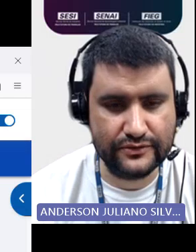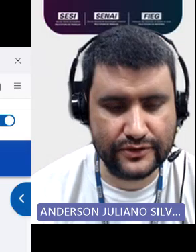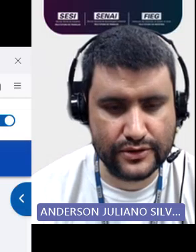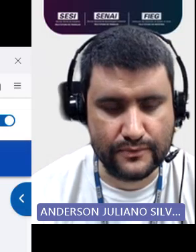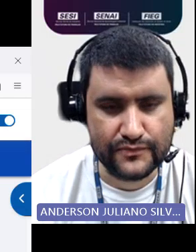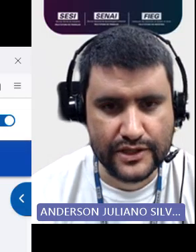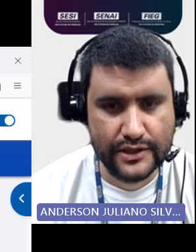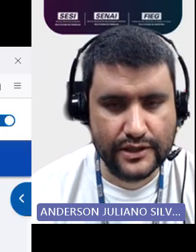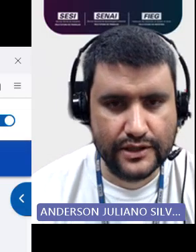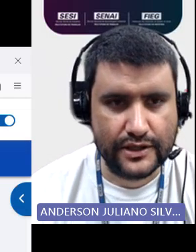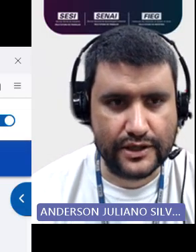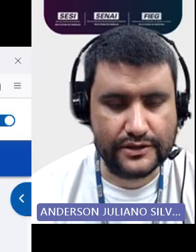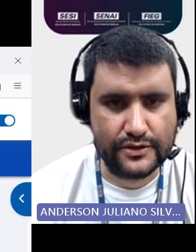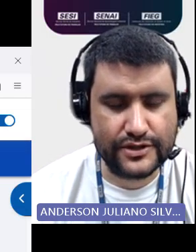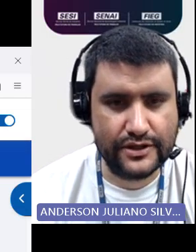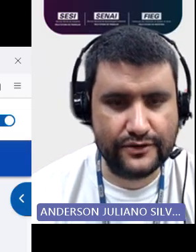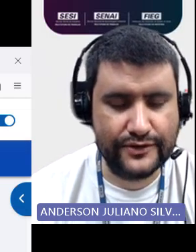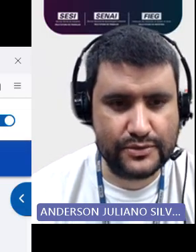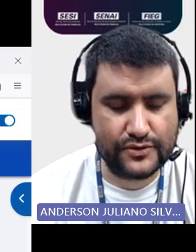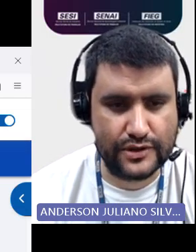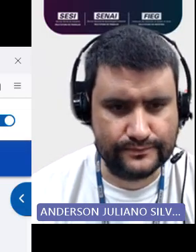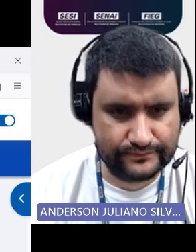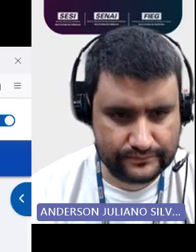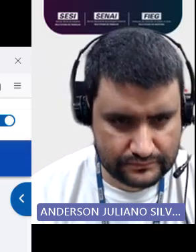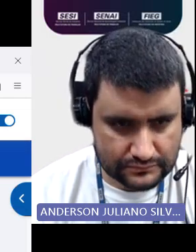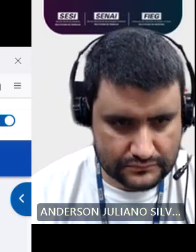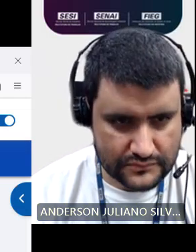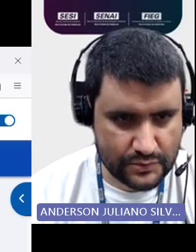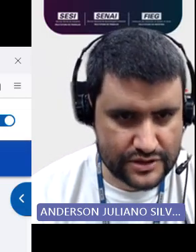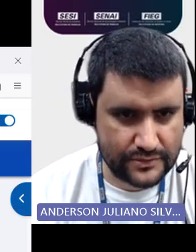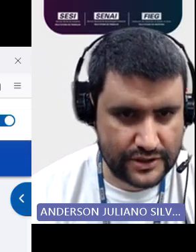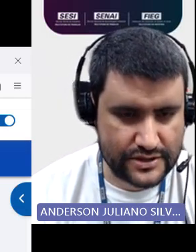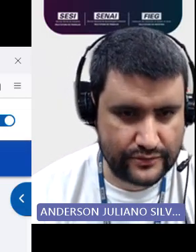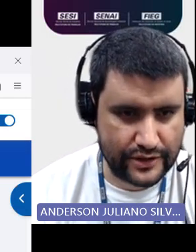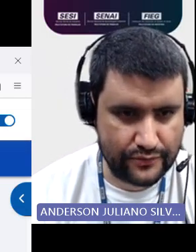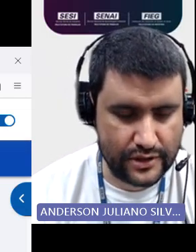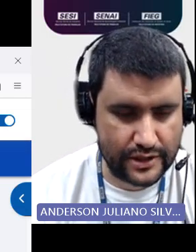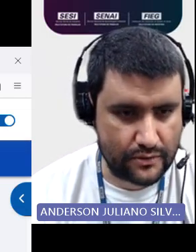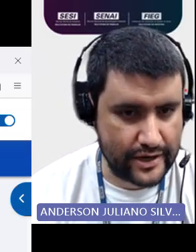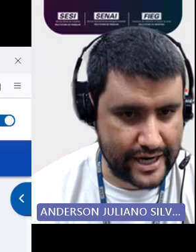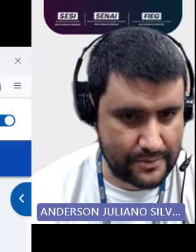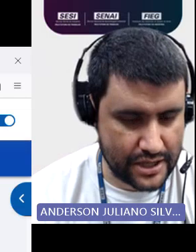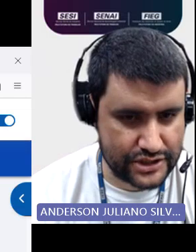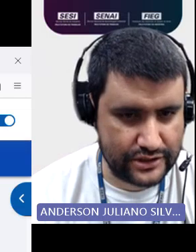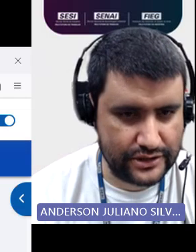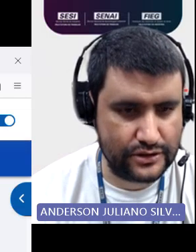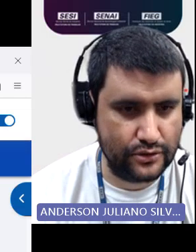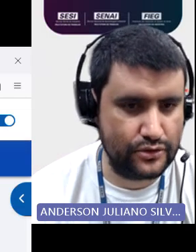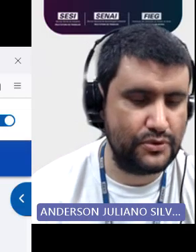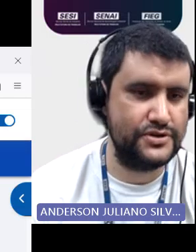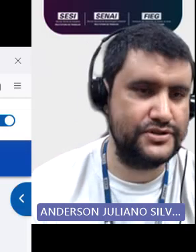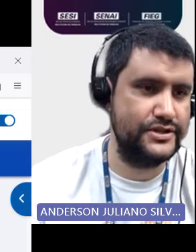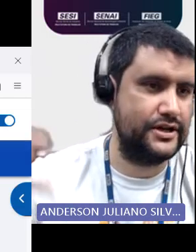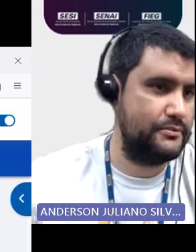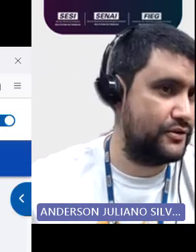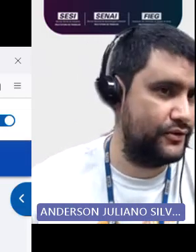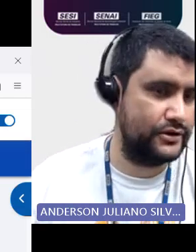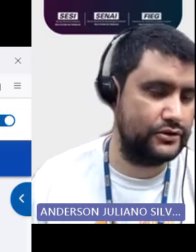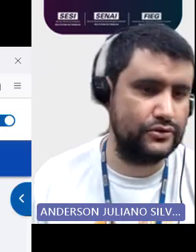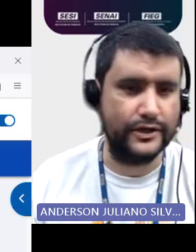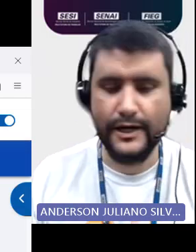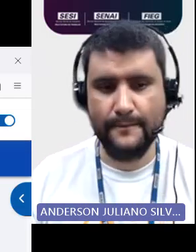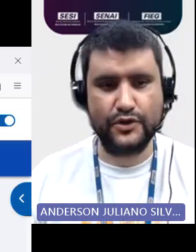margem inferior. Então, se define, pessoal, por exemplo, na questão da folha, qual é a margem, né? Então, eu não posso desenhar na